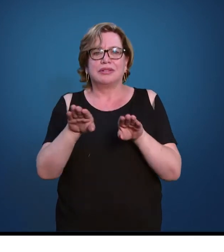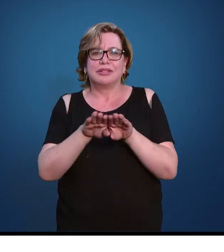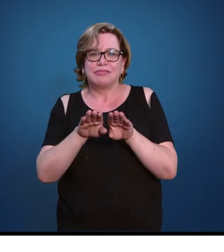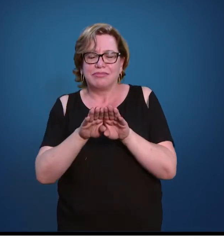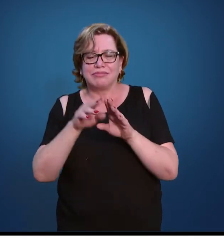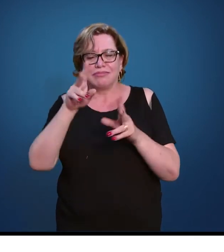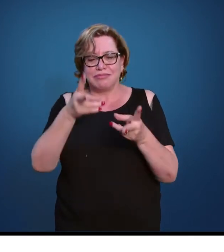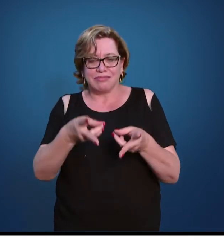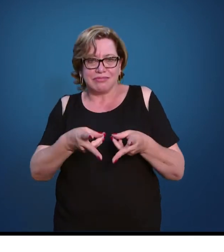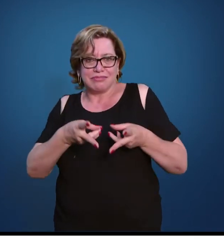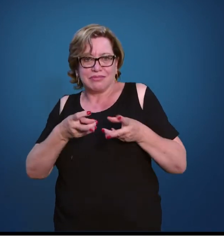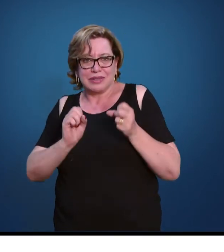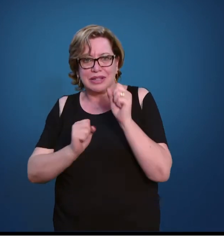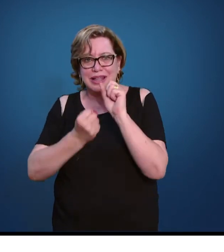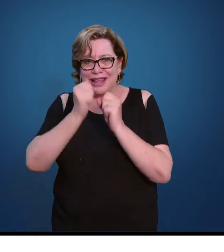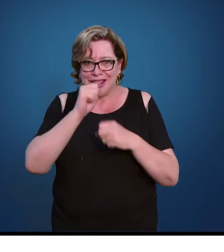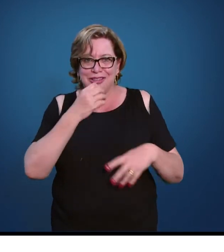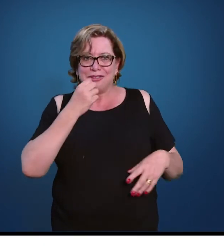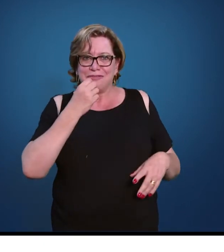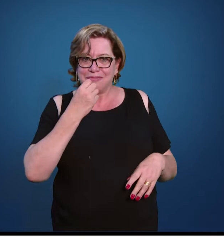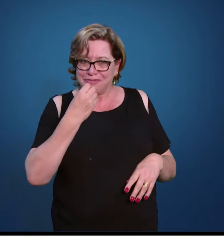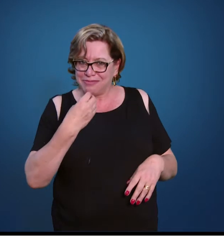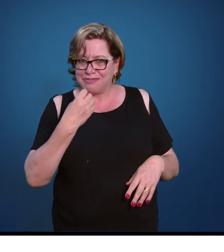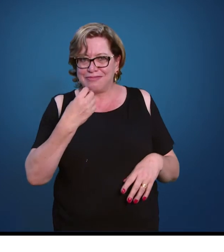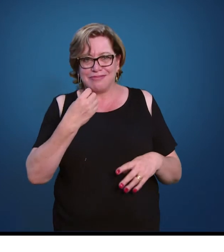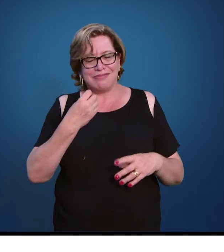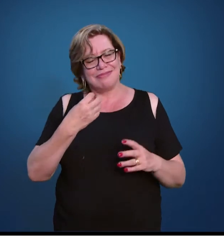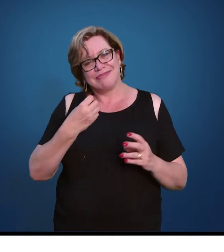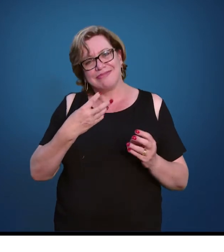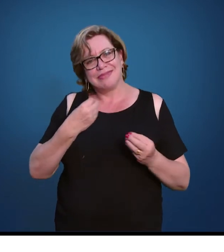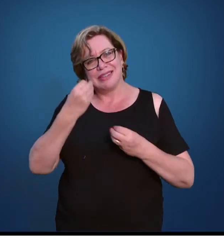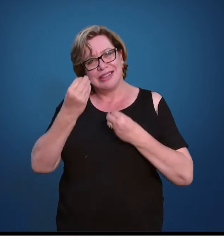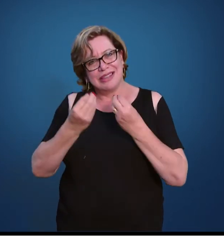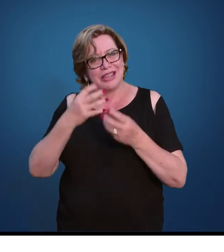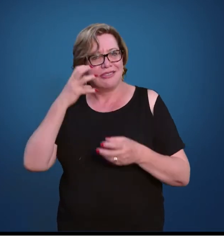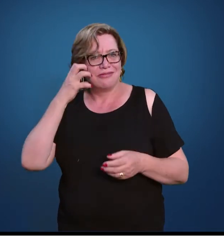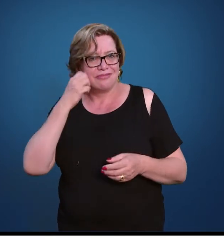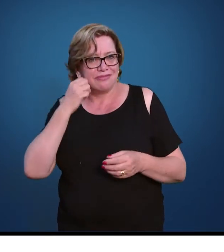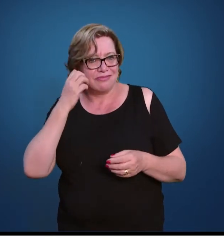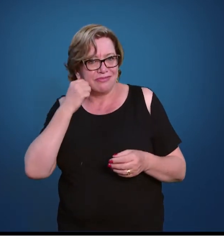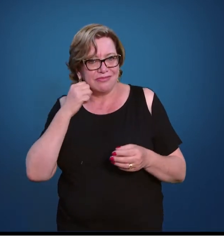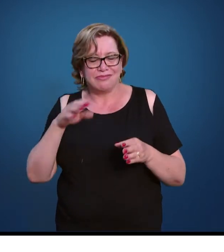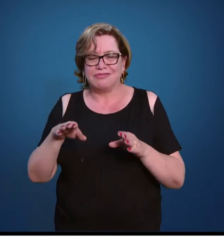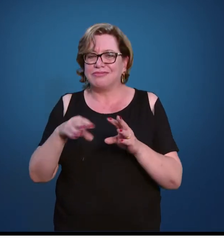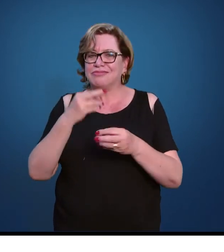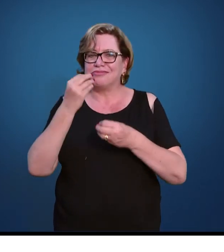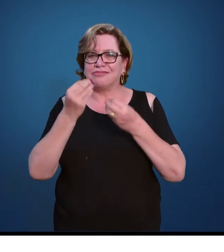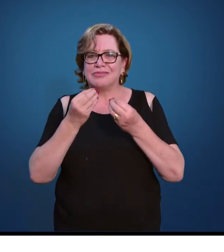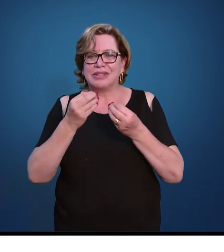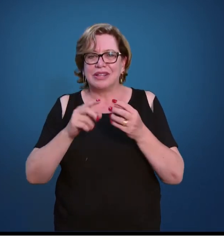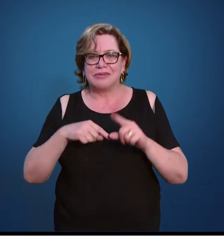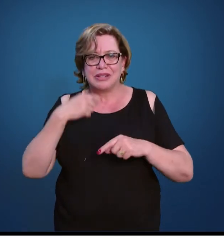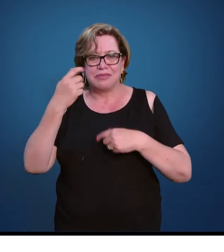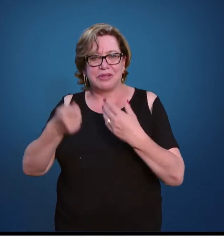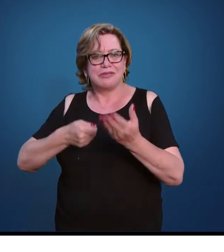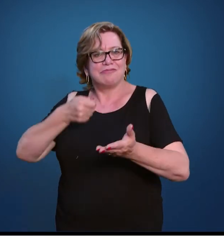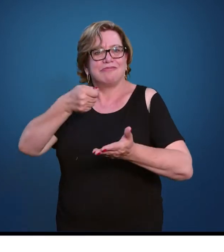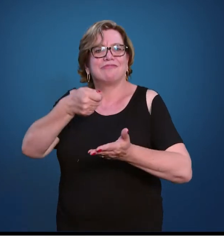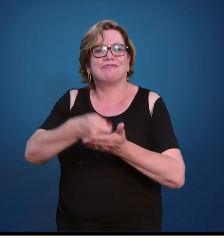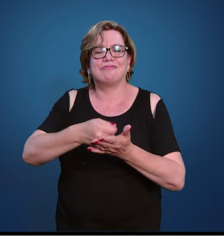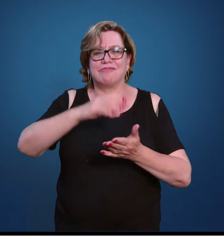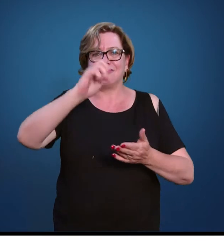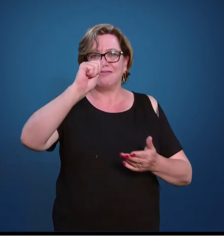se aquela empresa está muito bem dentro da sua lucratividade, da sua rentabilidade, para ele comprar aquela